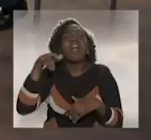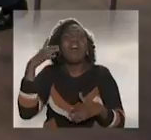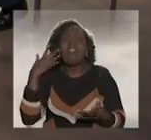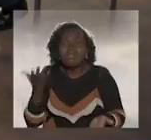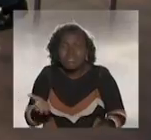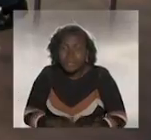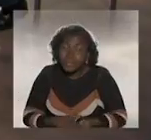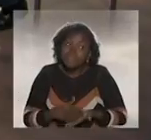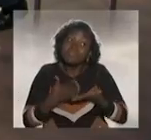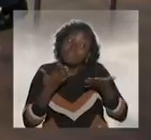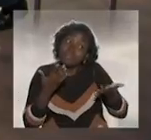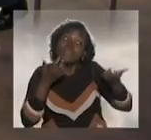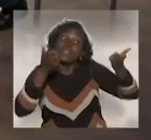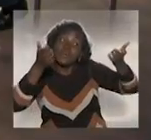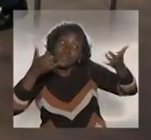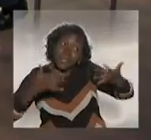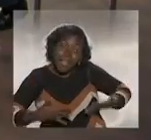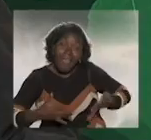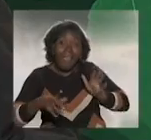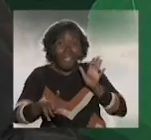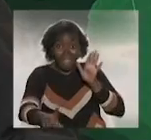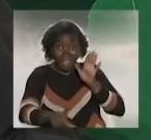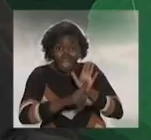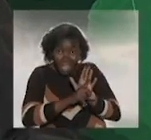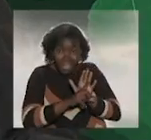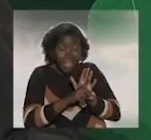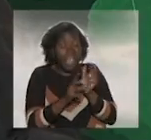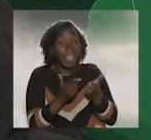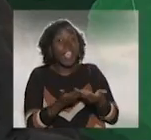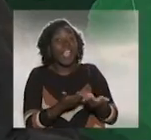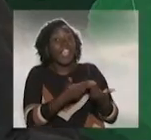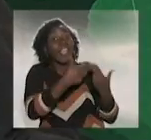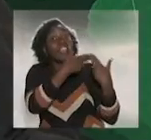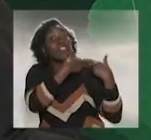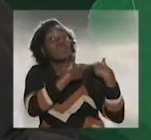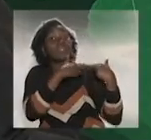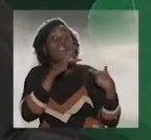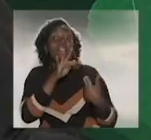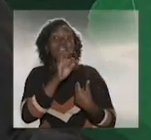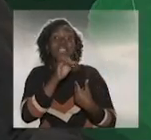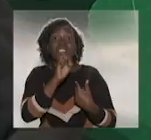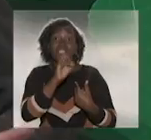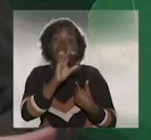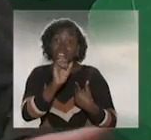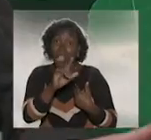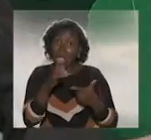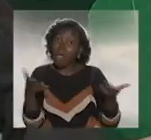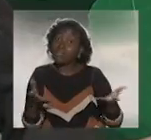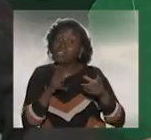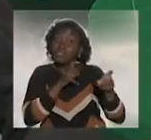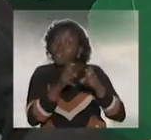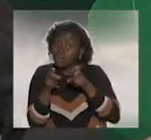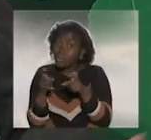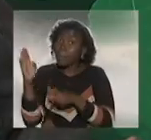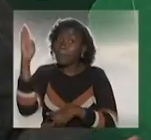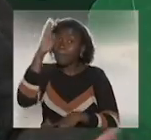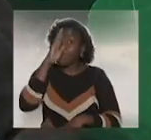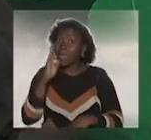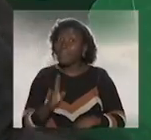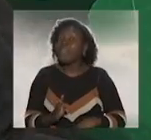É o que nós estamos comentando. A lei, o Profut, que é a lei de responsabilidade fiscal, é o que está em discussão hoje no